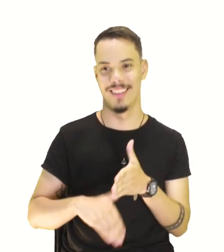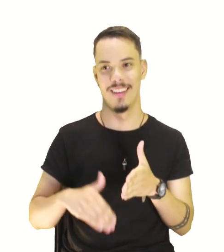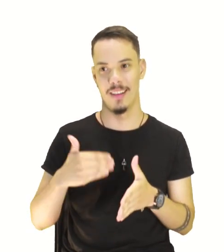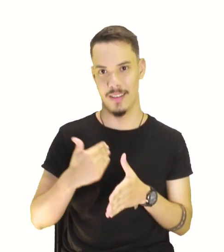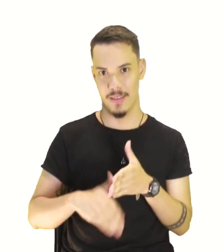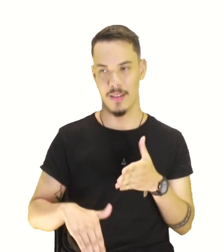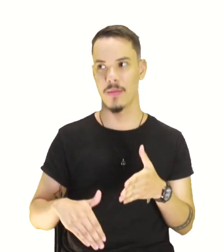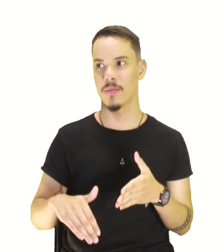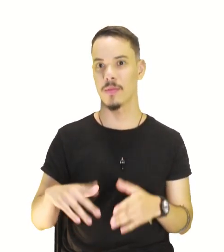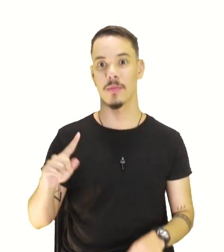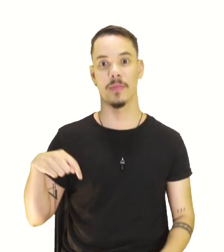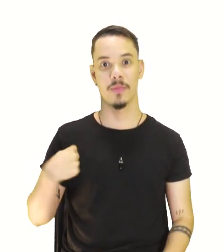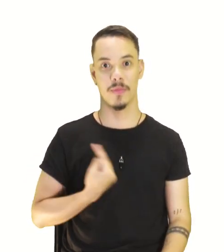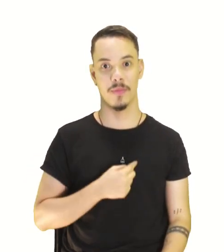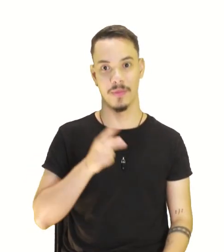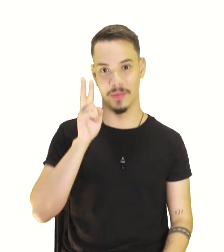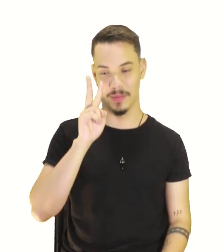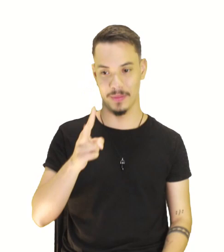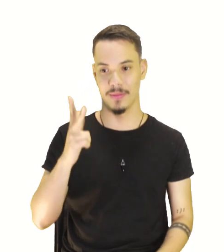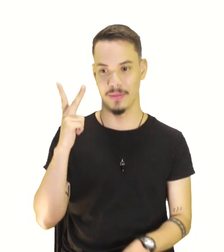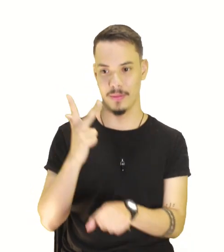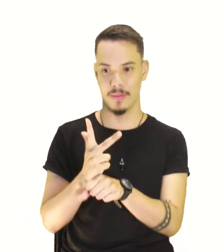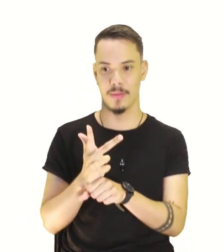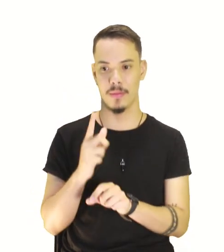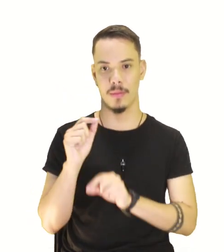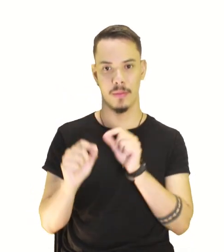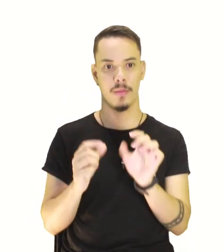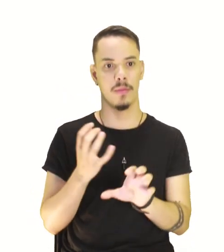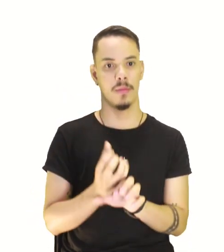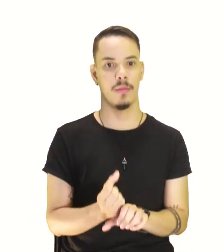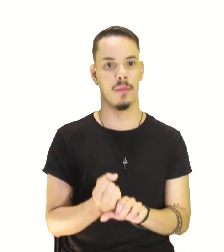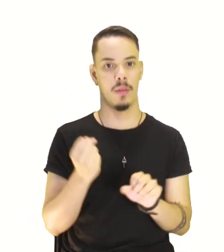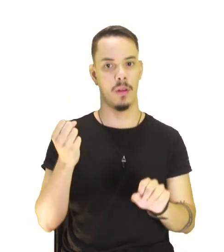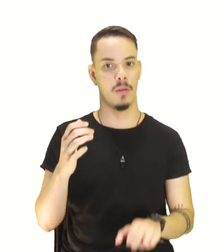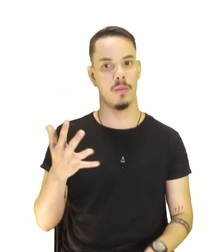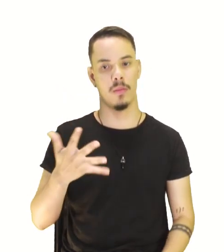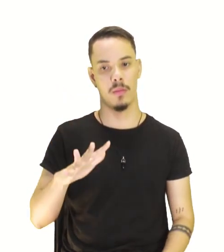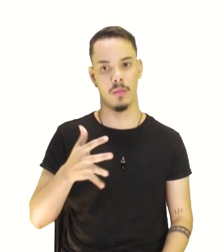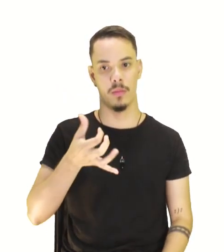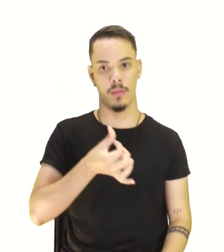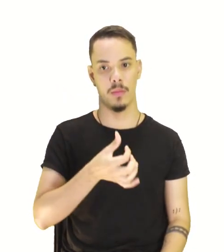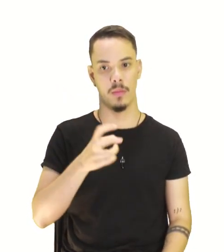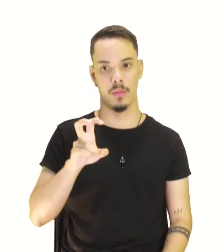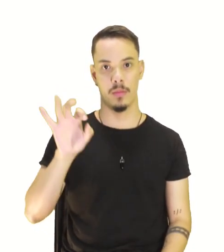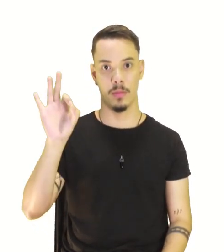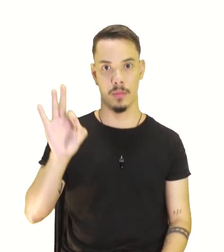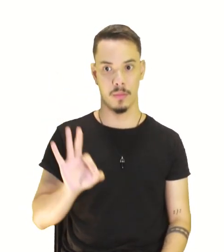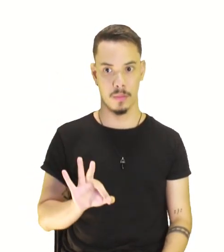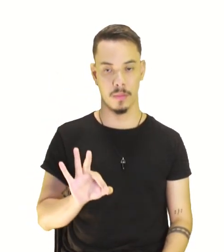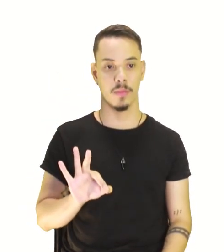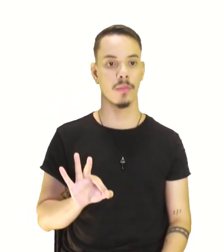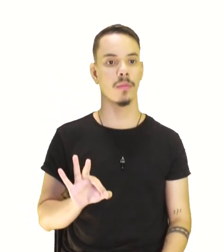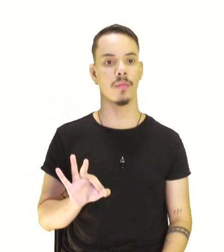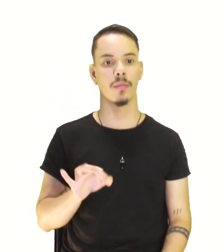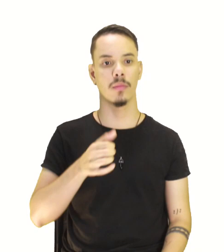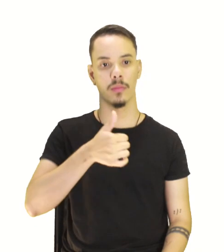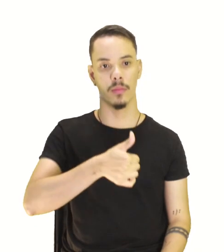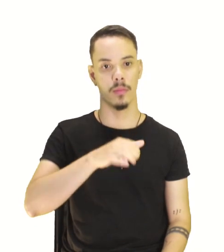produção. Vimos no vídeo que o lucro é em média de 65%, ou seja, a cada